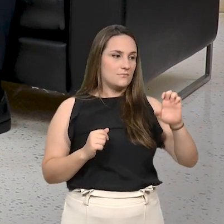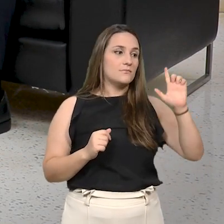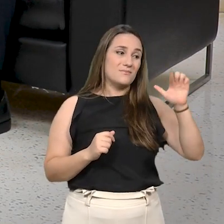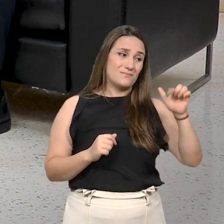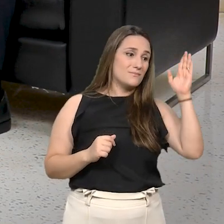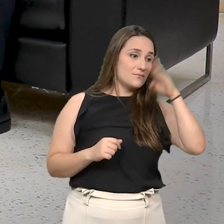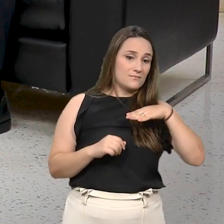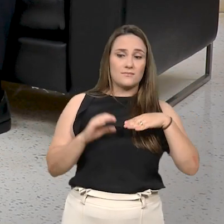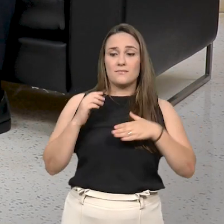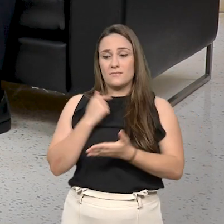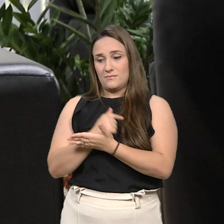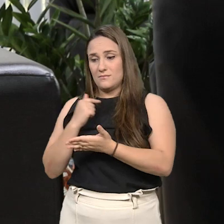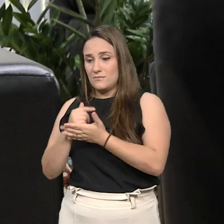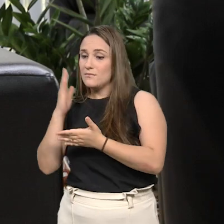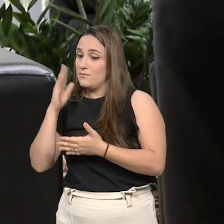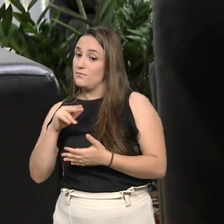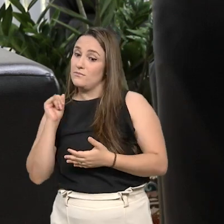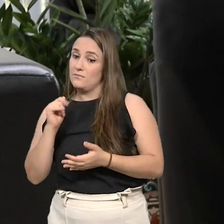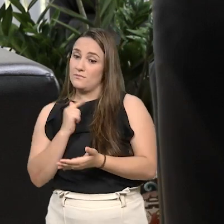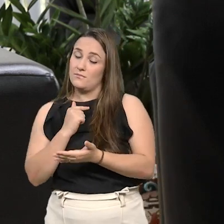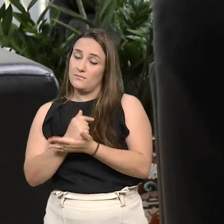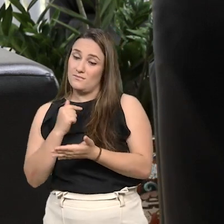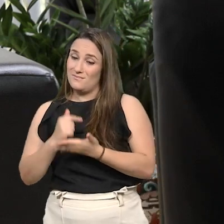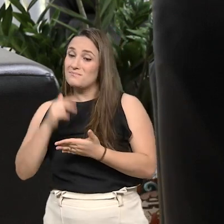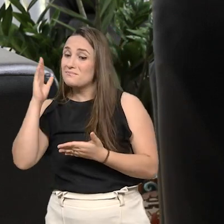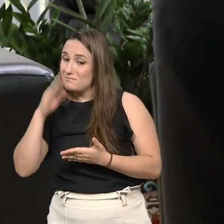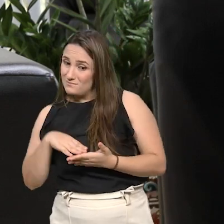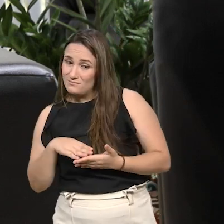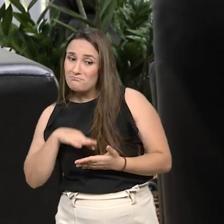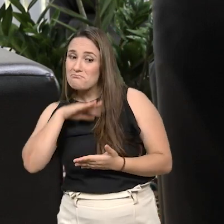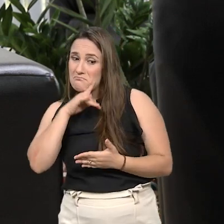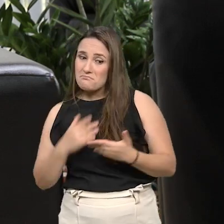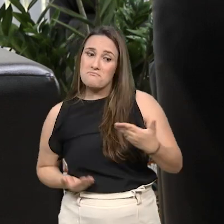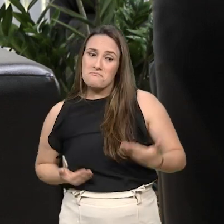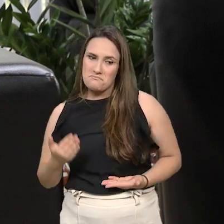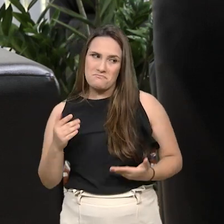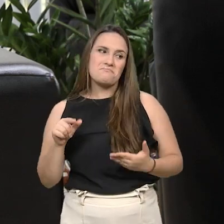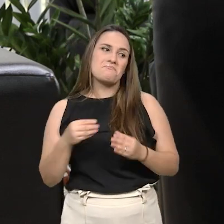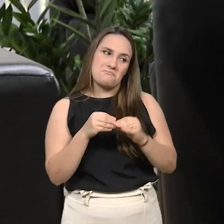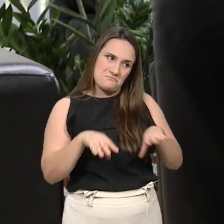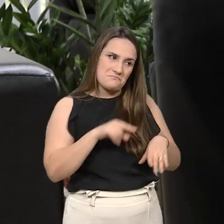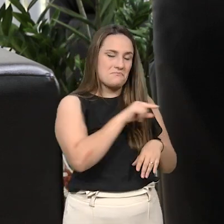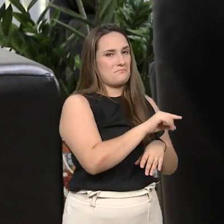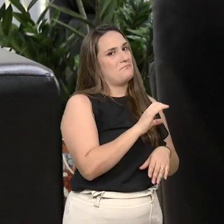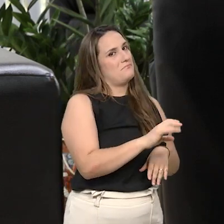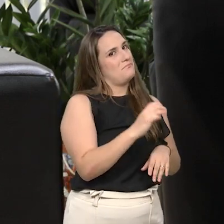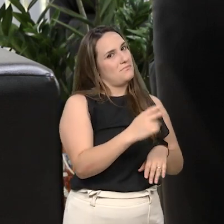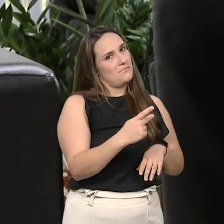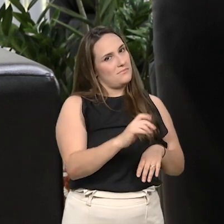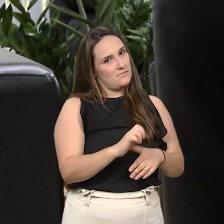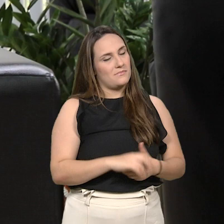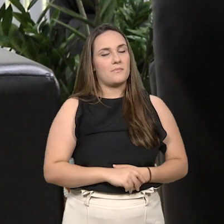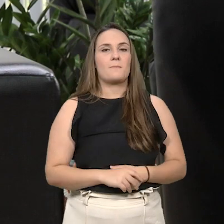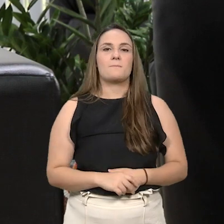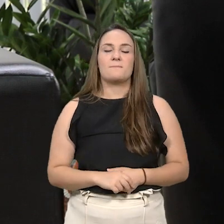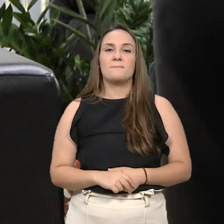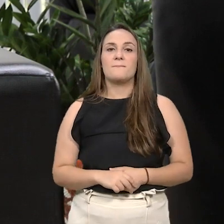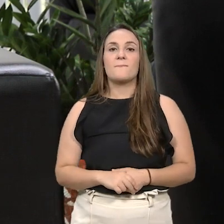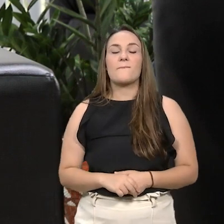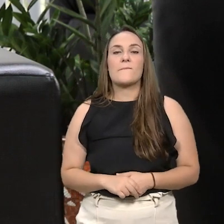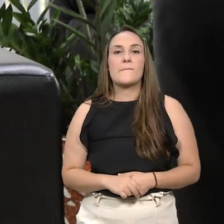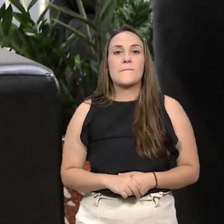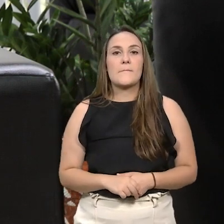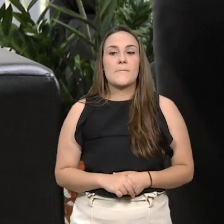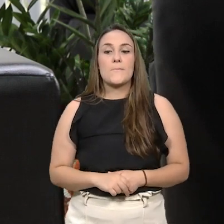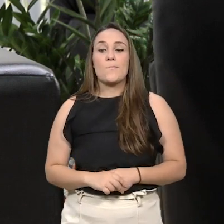os cartórios vão mal. Se os cartórios vão mal, a CPE vai mal. E é até curioso, porque nós podemos hoje demonstrar em números